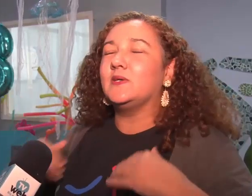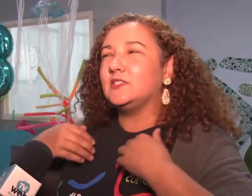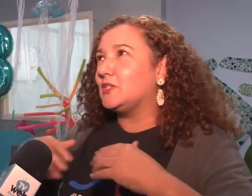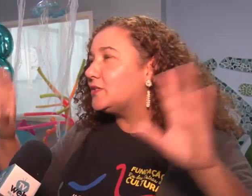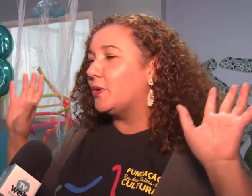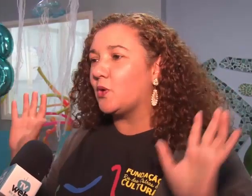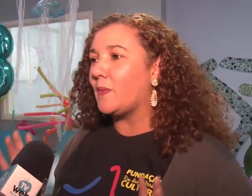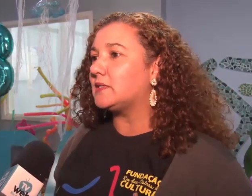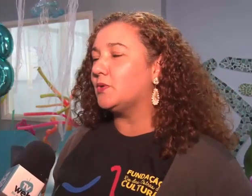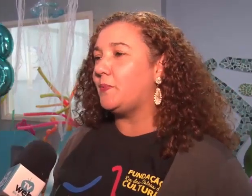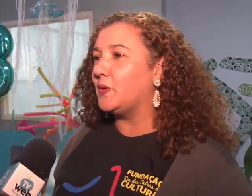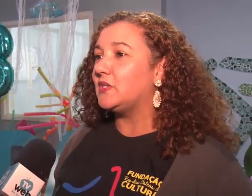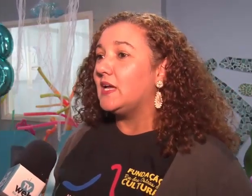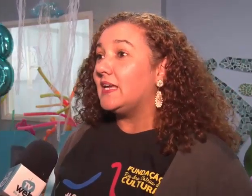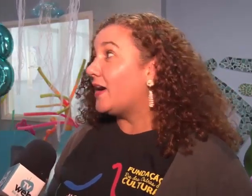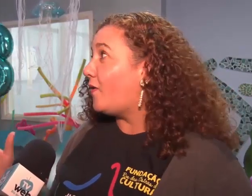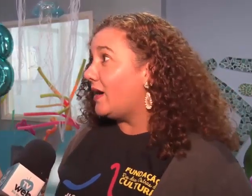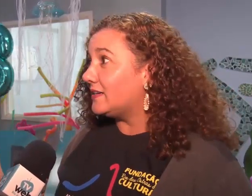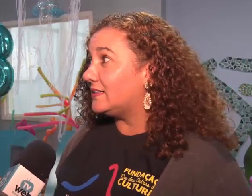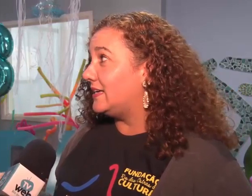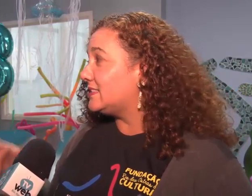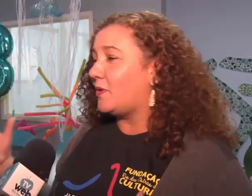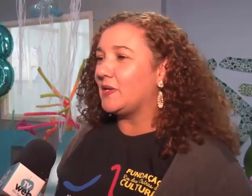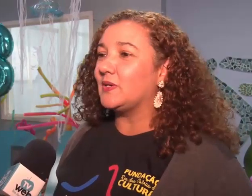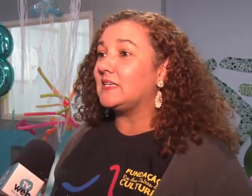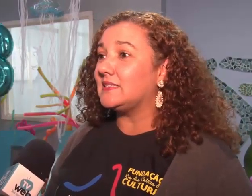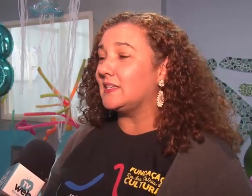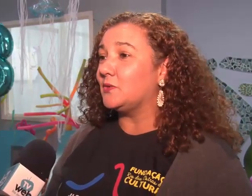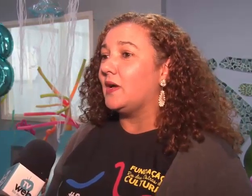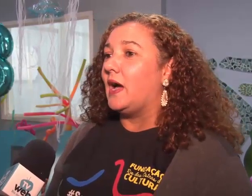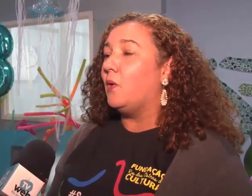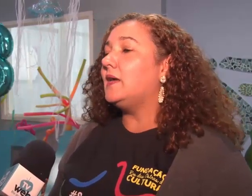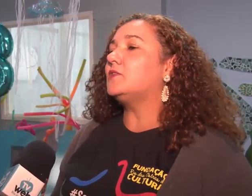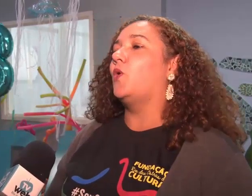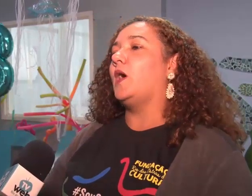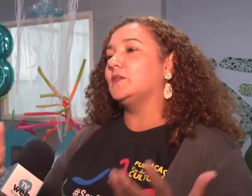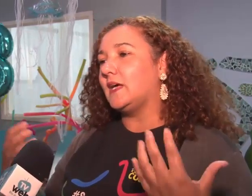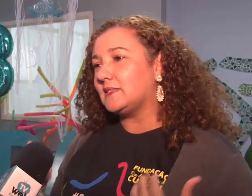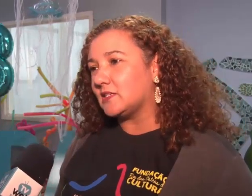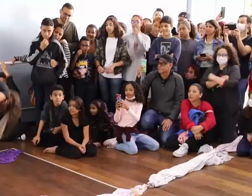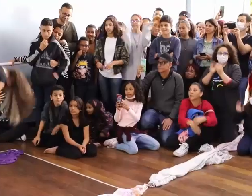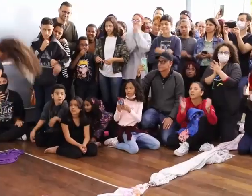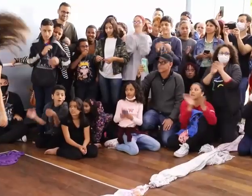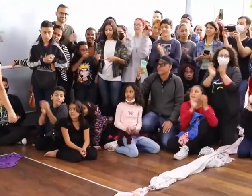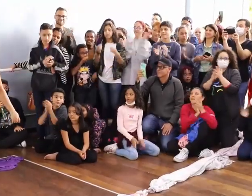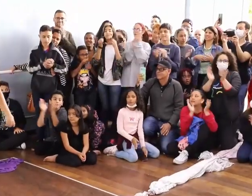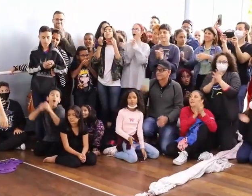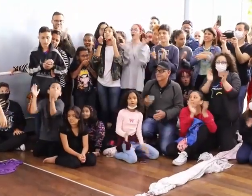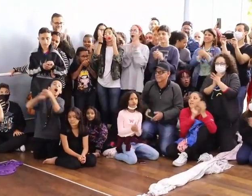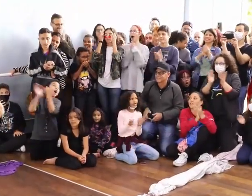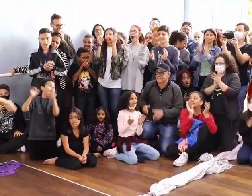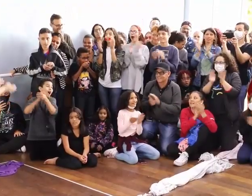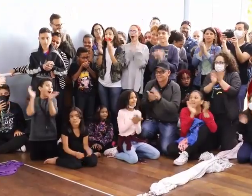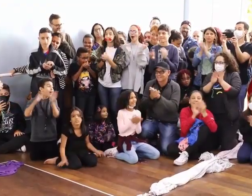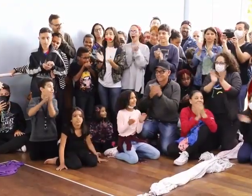quando a gente entendeu a gente explorou o máximo que foi e agora esse momento aqui tá sendo o retorno né das atividades presenciais